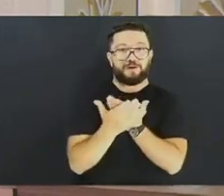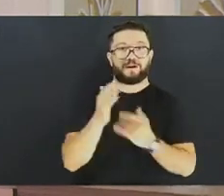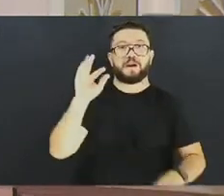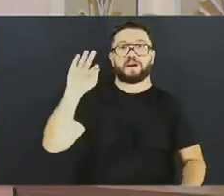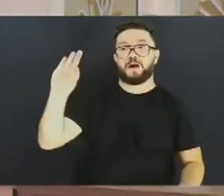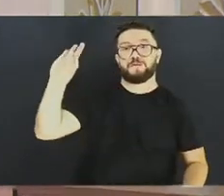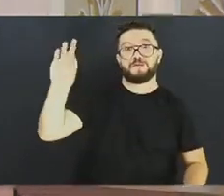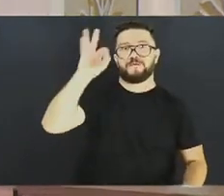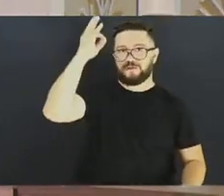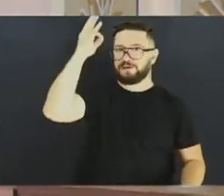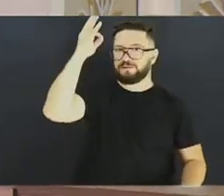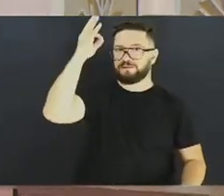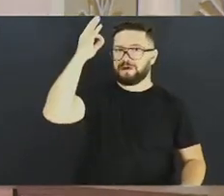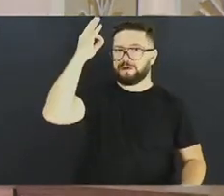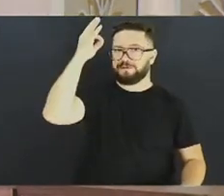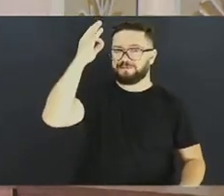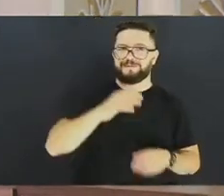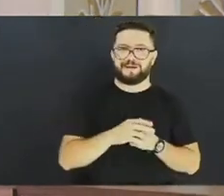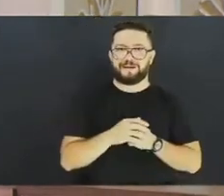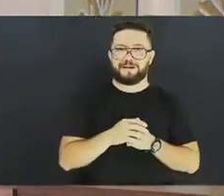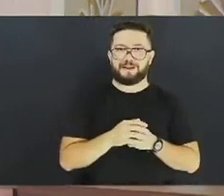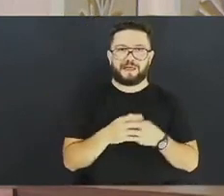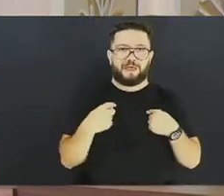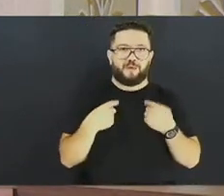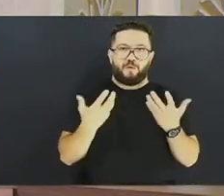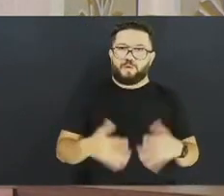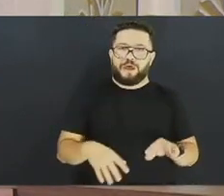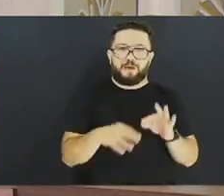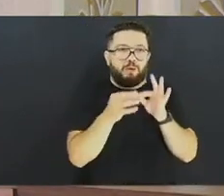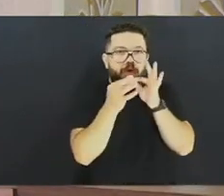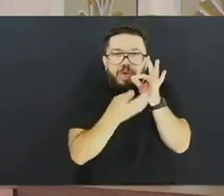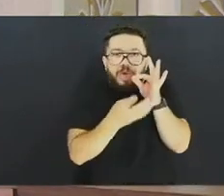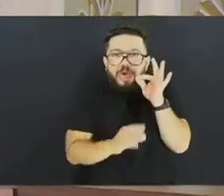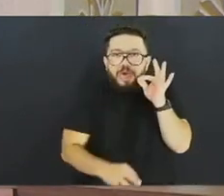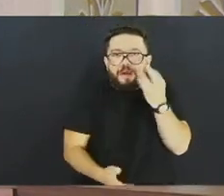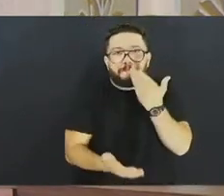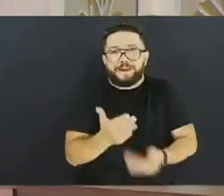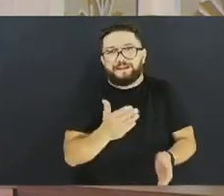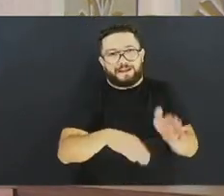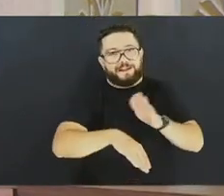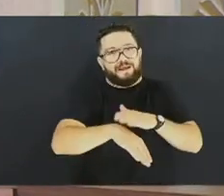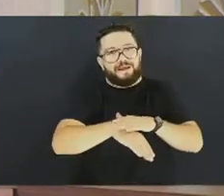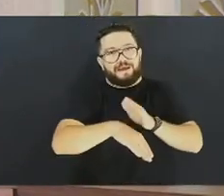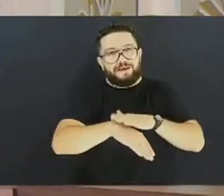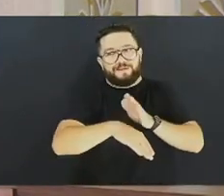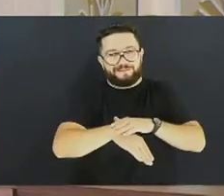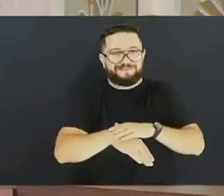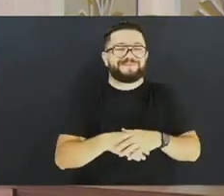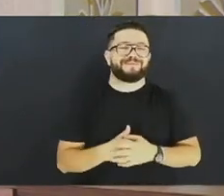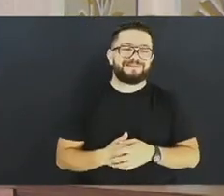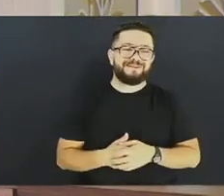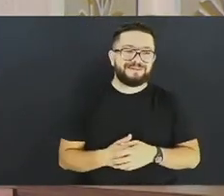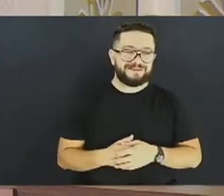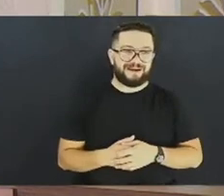por aqui, senão eu vou tomar todo o tempo, professor Zanetti, aqui, e nobres colegas da tribuna.